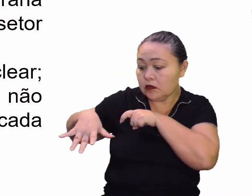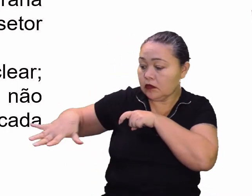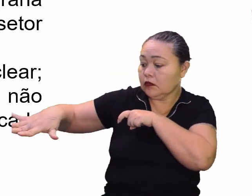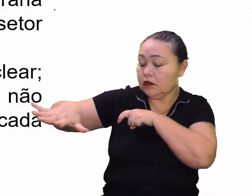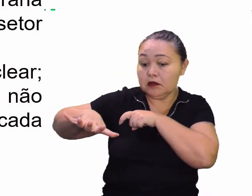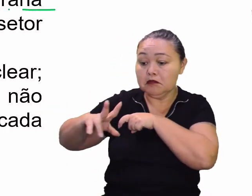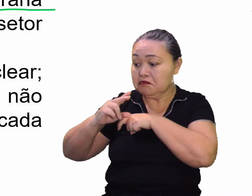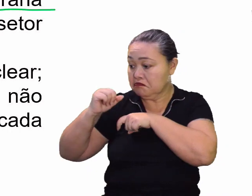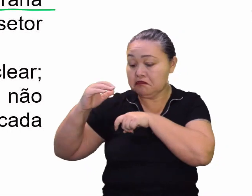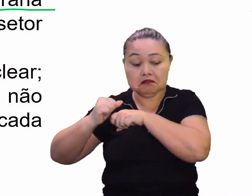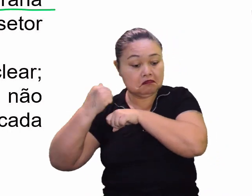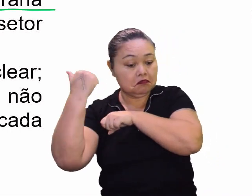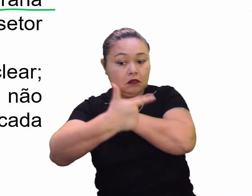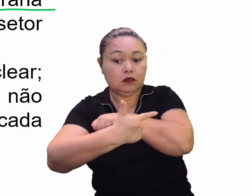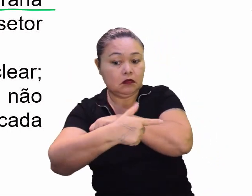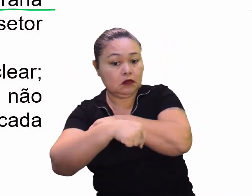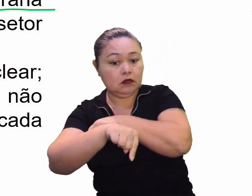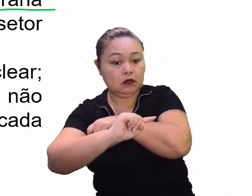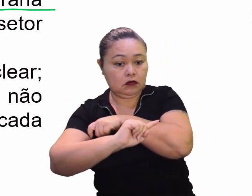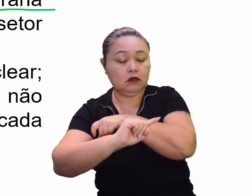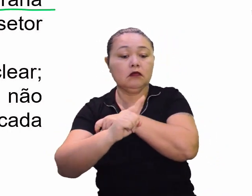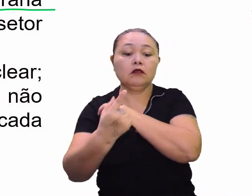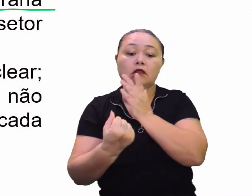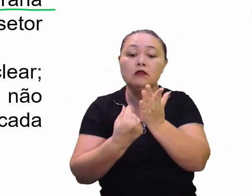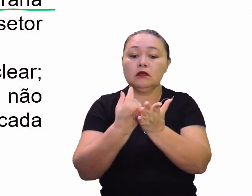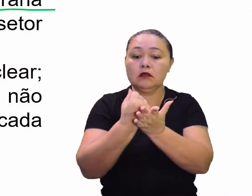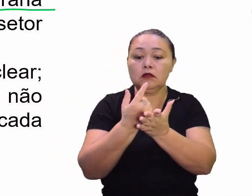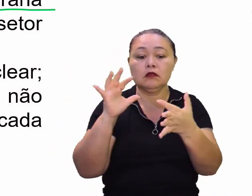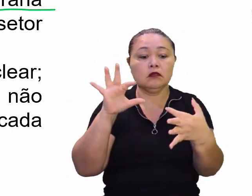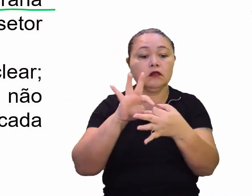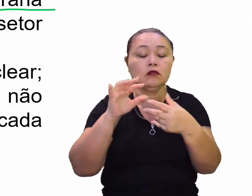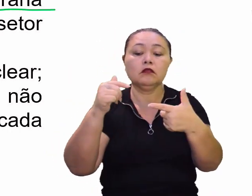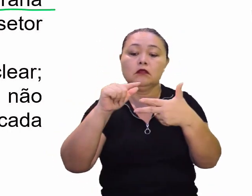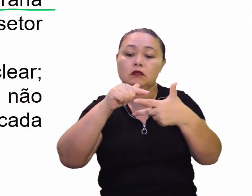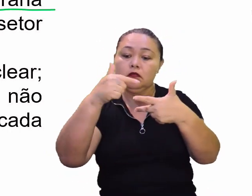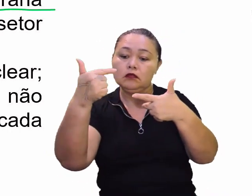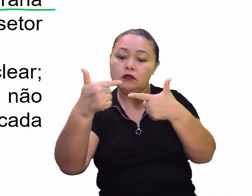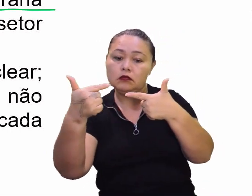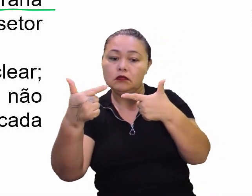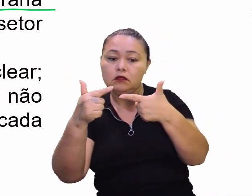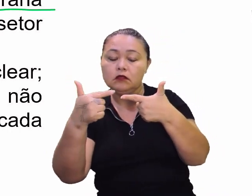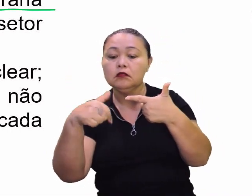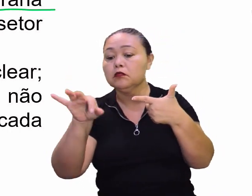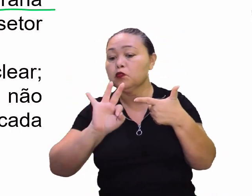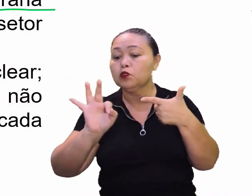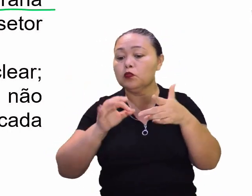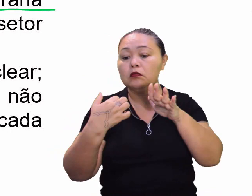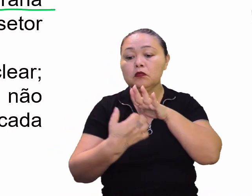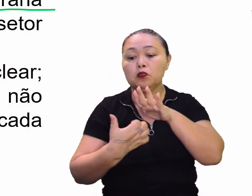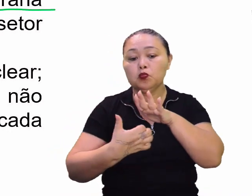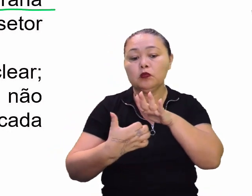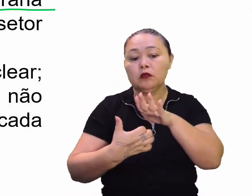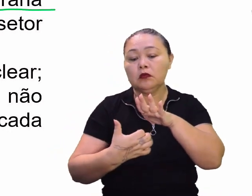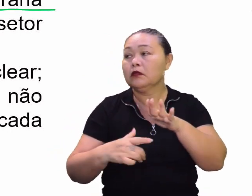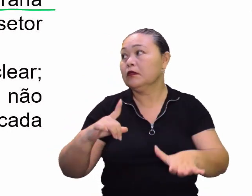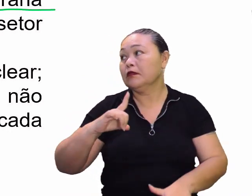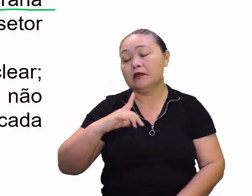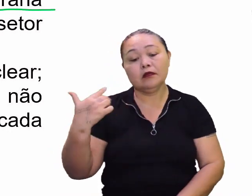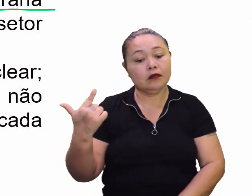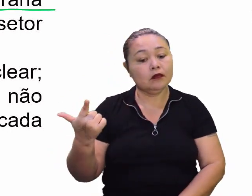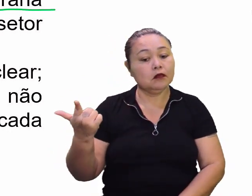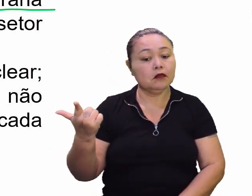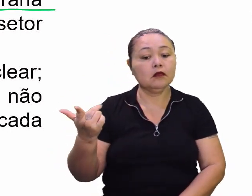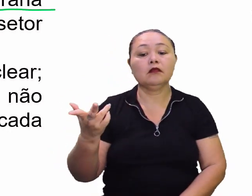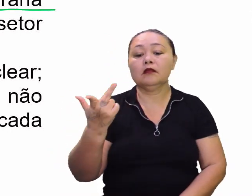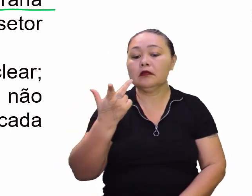base agrária e sua economia. As atividades ligadas ao setor secundário, está dizendo que lá não tem indústria. Então, morre,